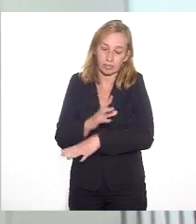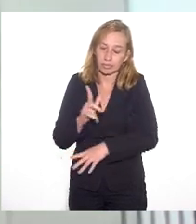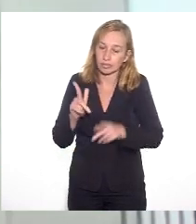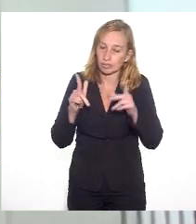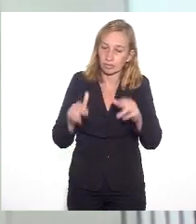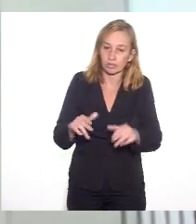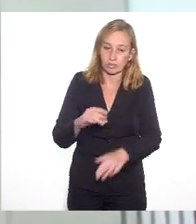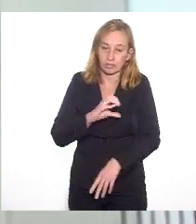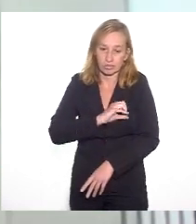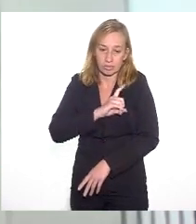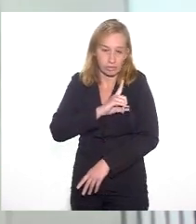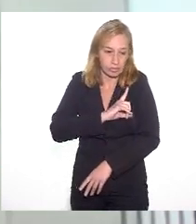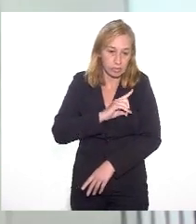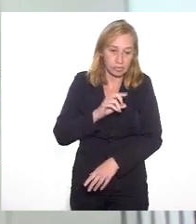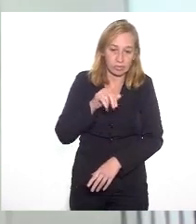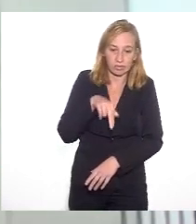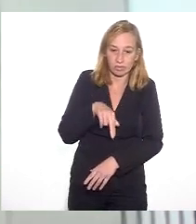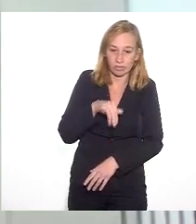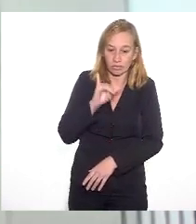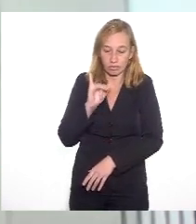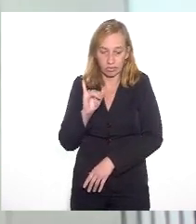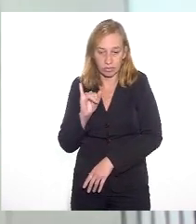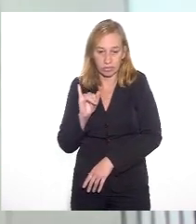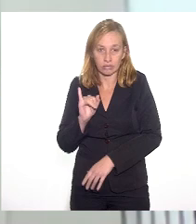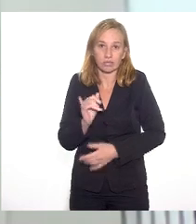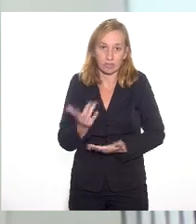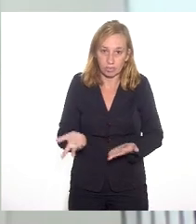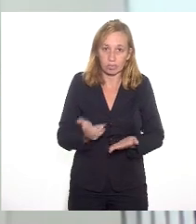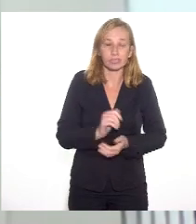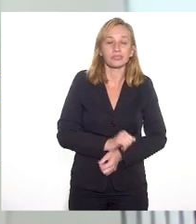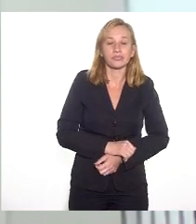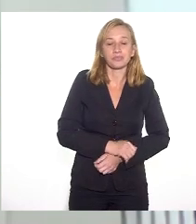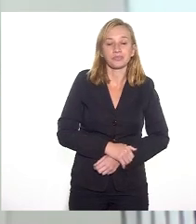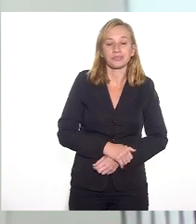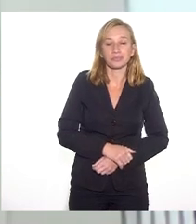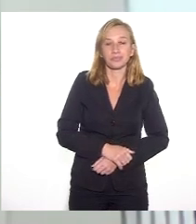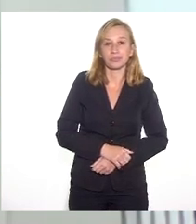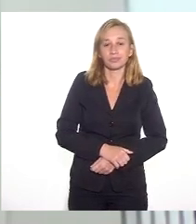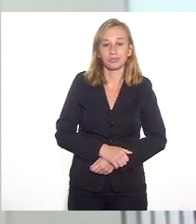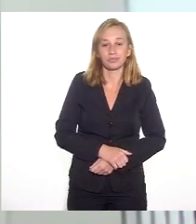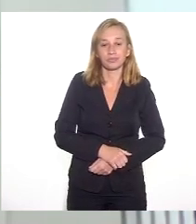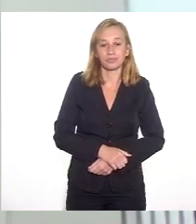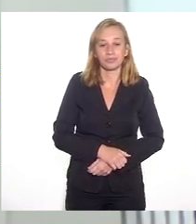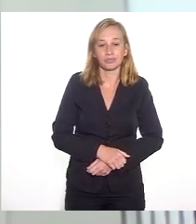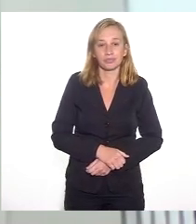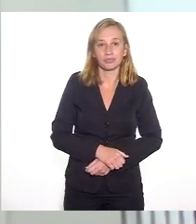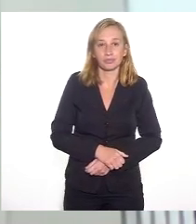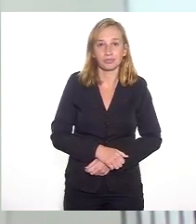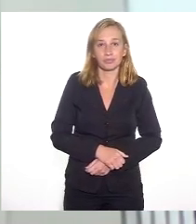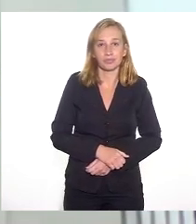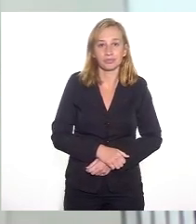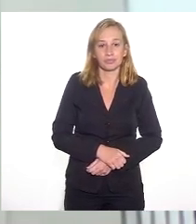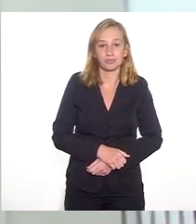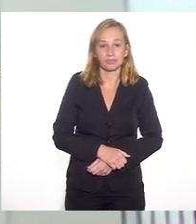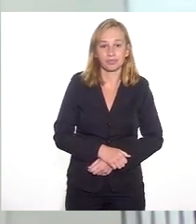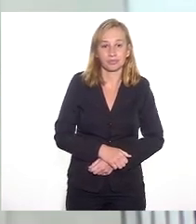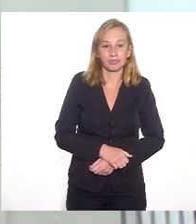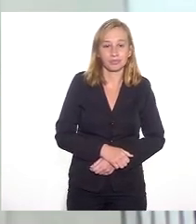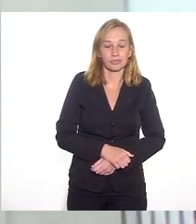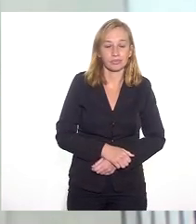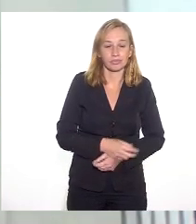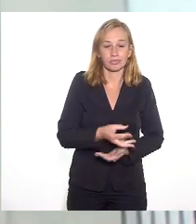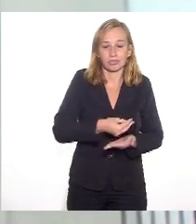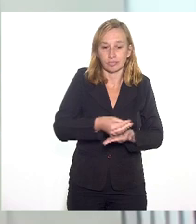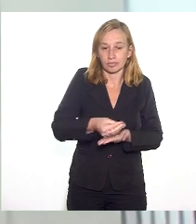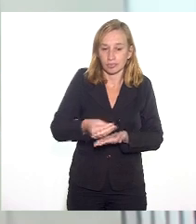Nova Iguaçu, em termos da população a ser assistida com um projeto como esse. Além disso, fez uma opção pela distribuição